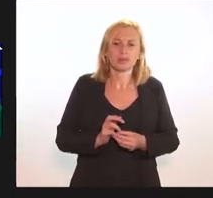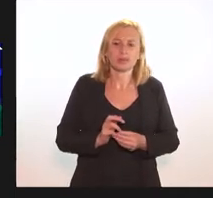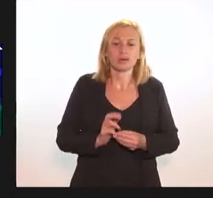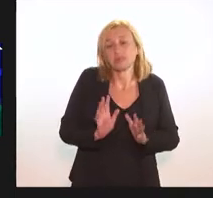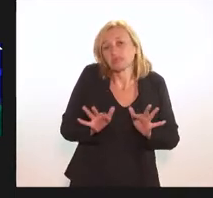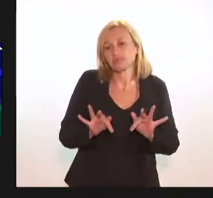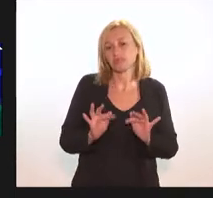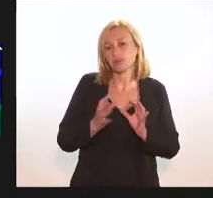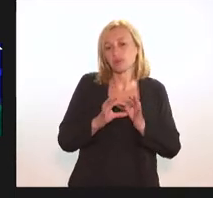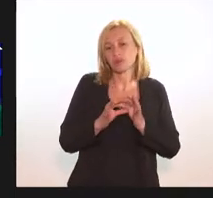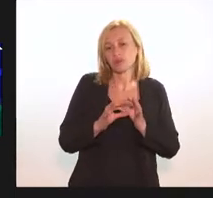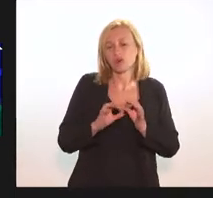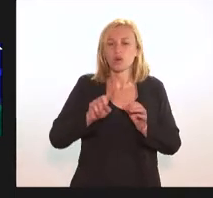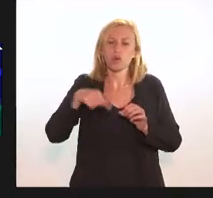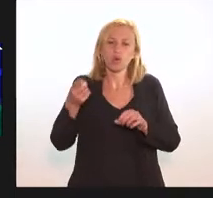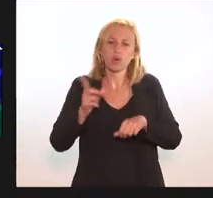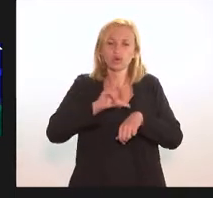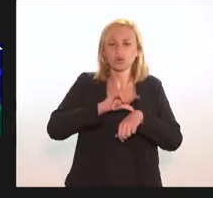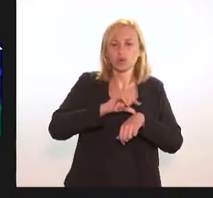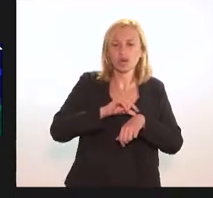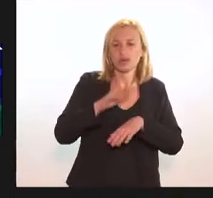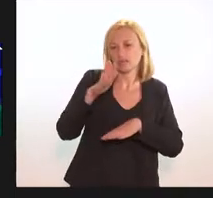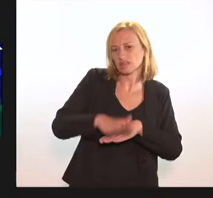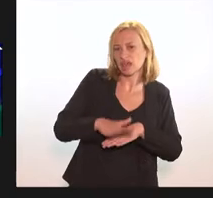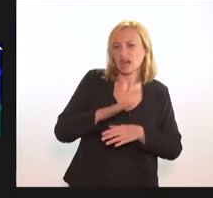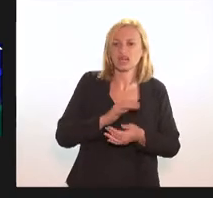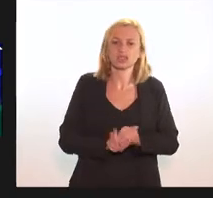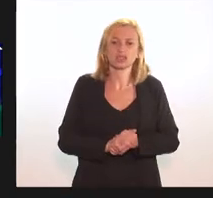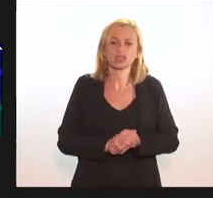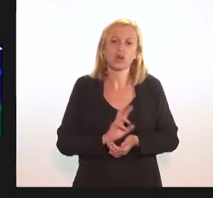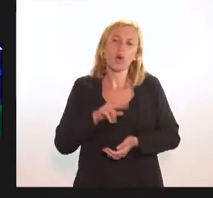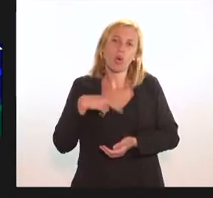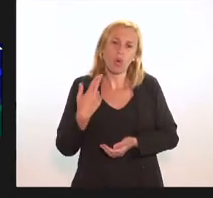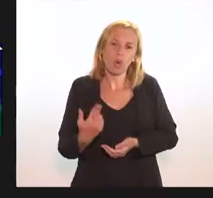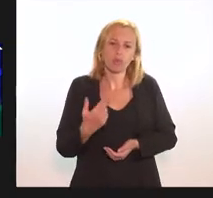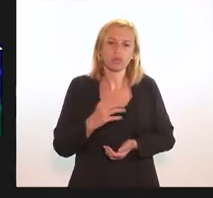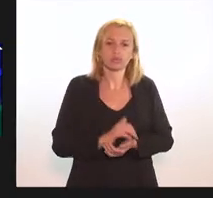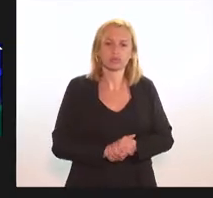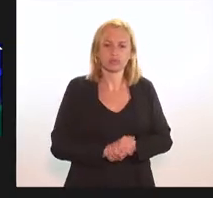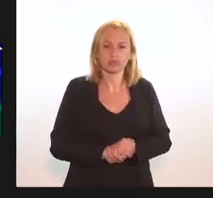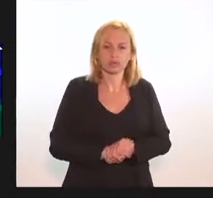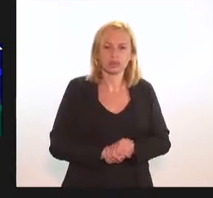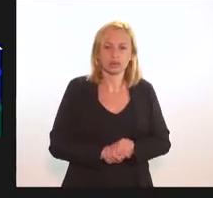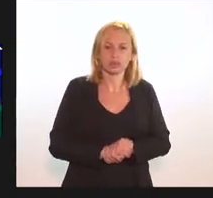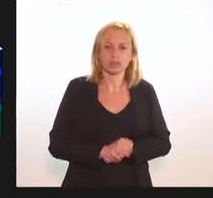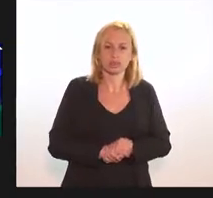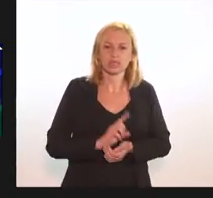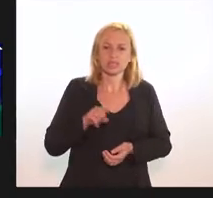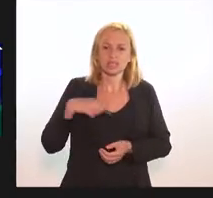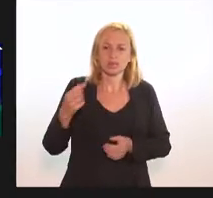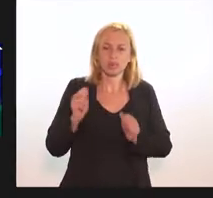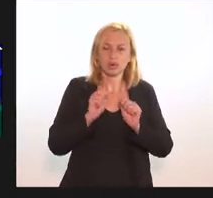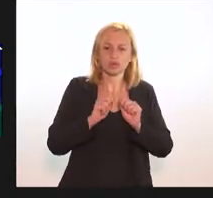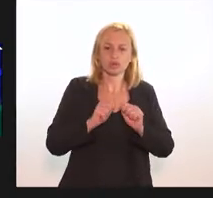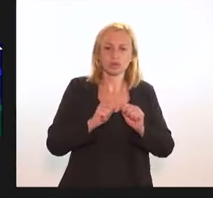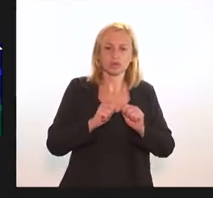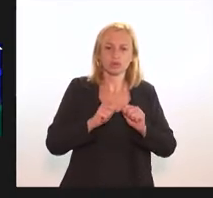Enfim, fazer em outro horário, horário da tarde, ou horário depois do